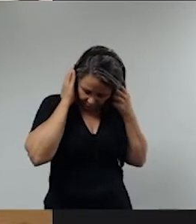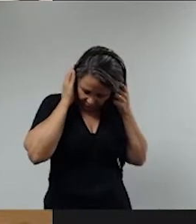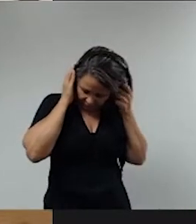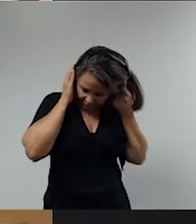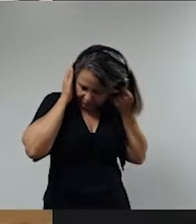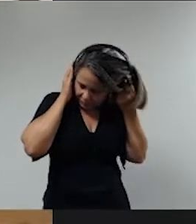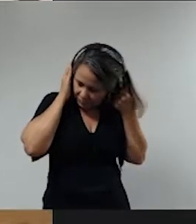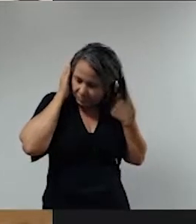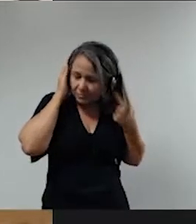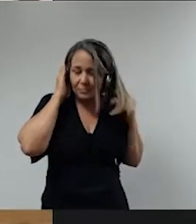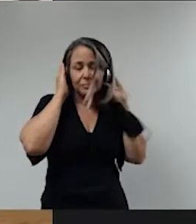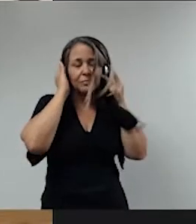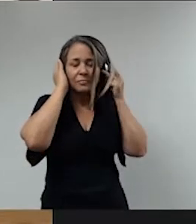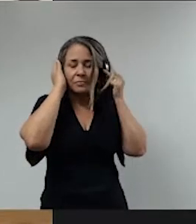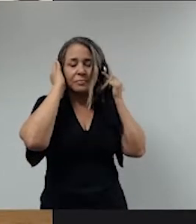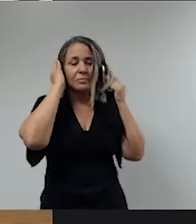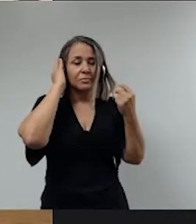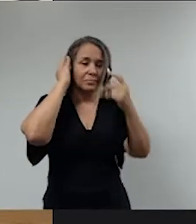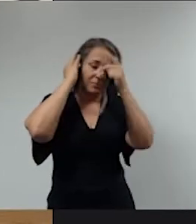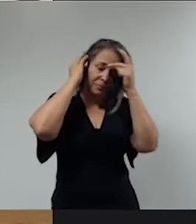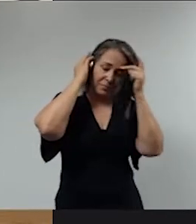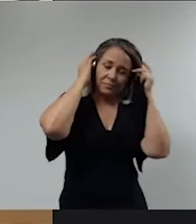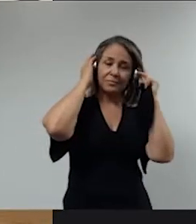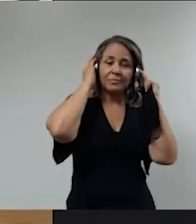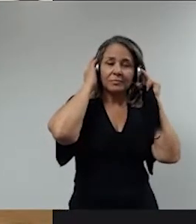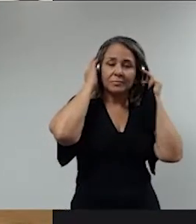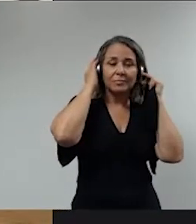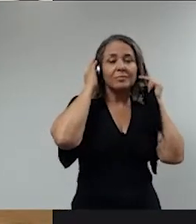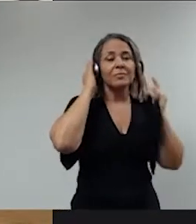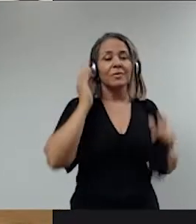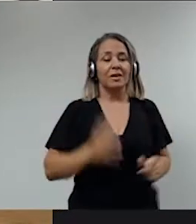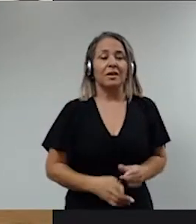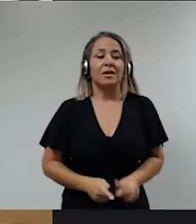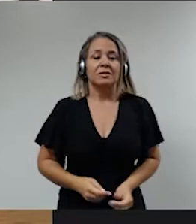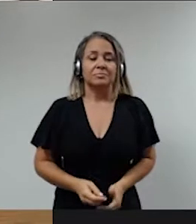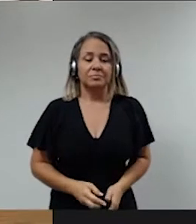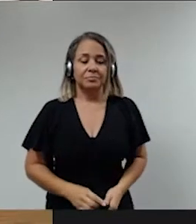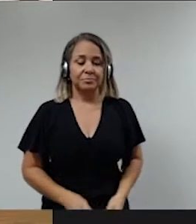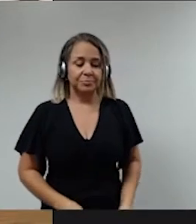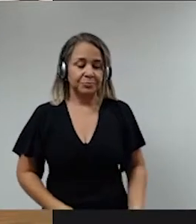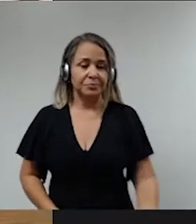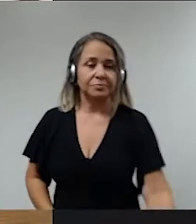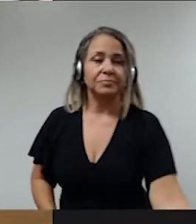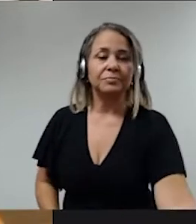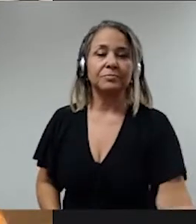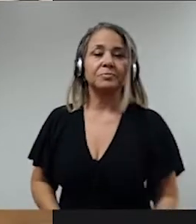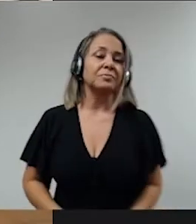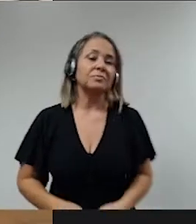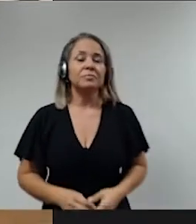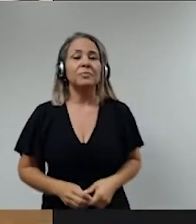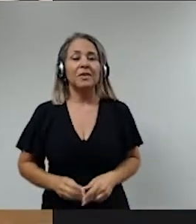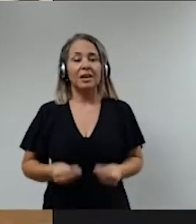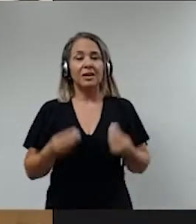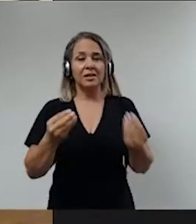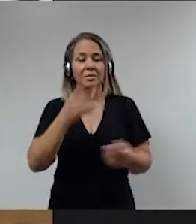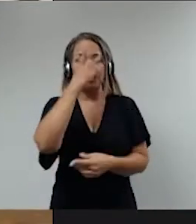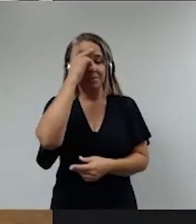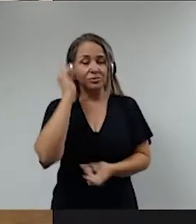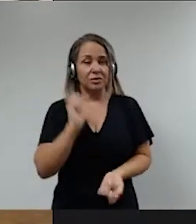participar de um ambiente competitivo, justo, igualitário, onde propicie para o